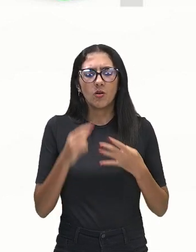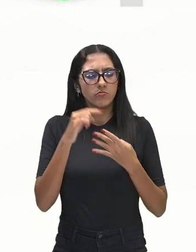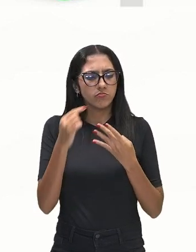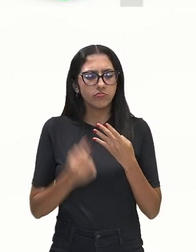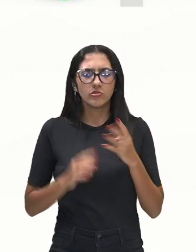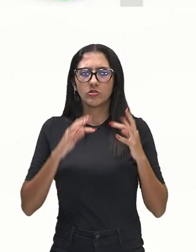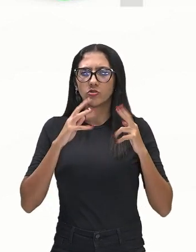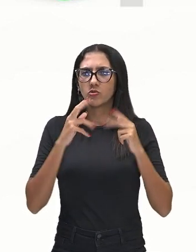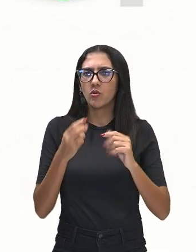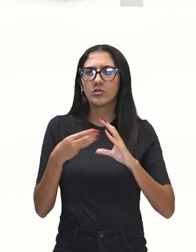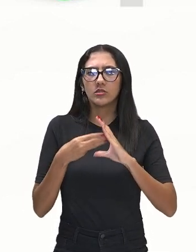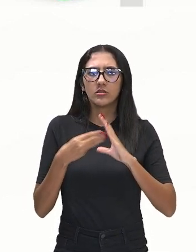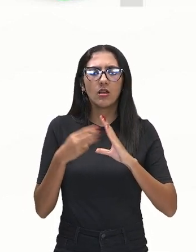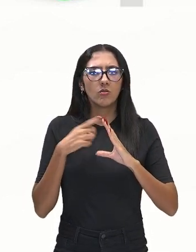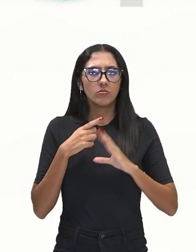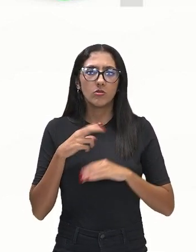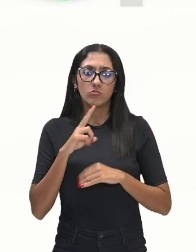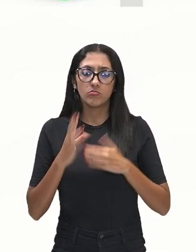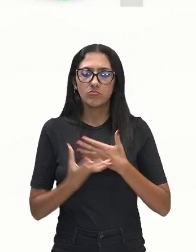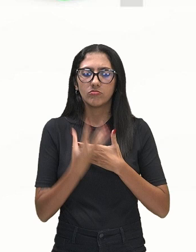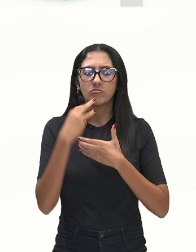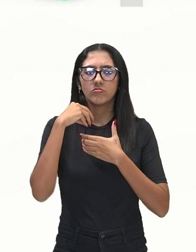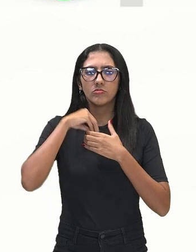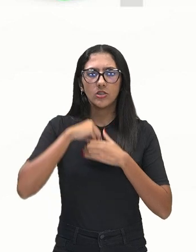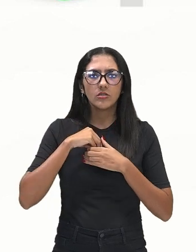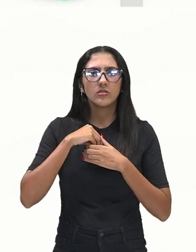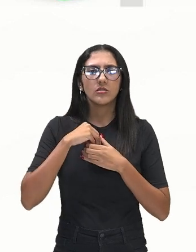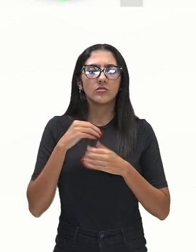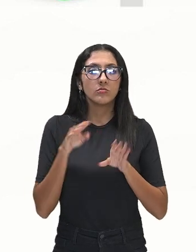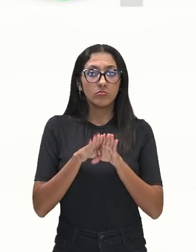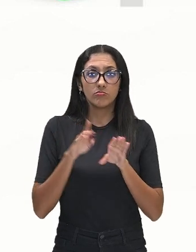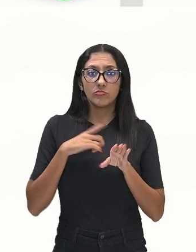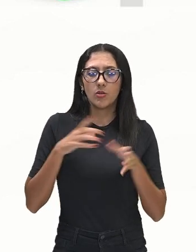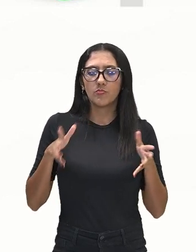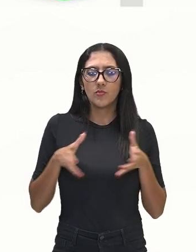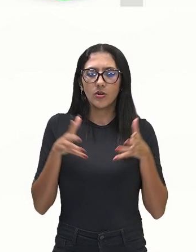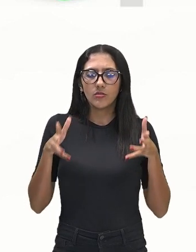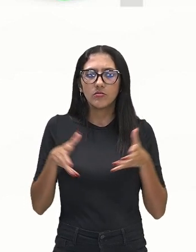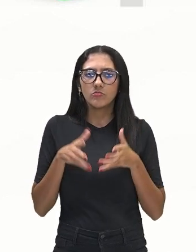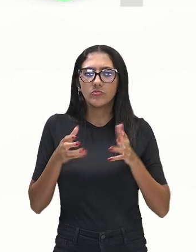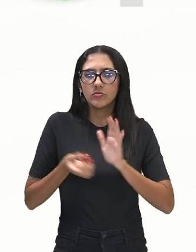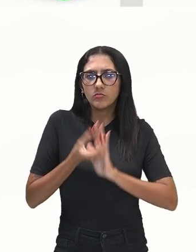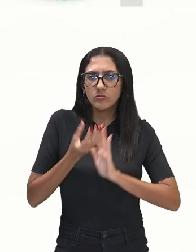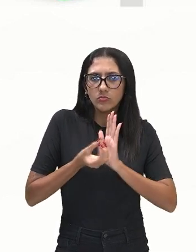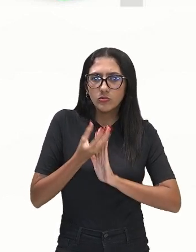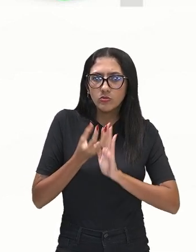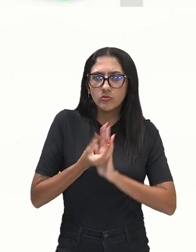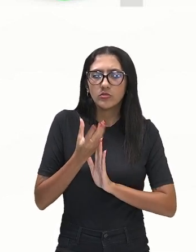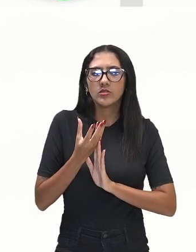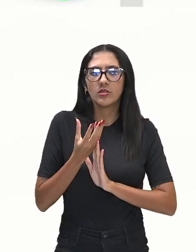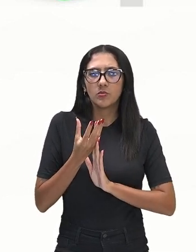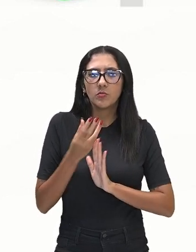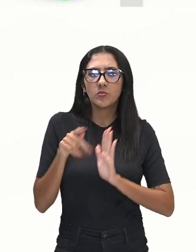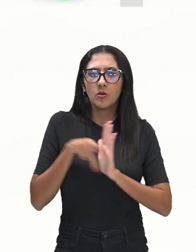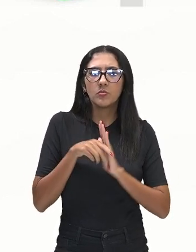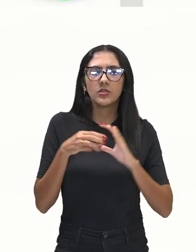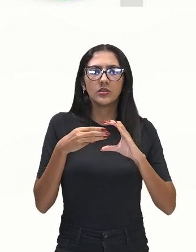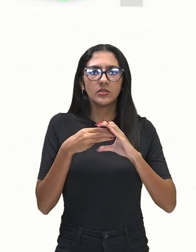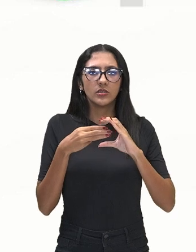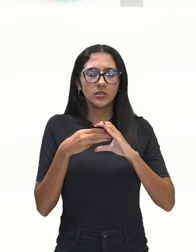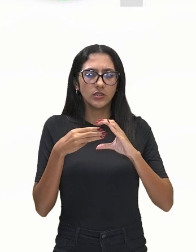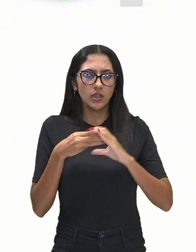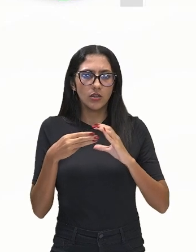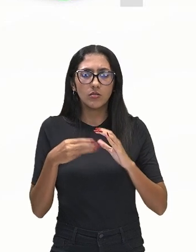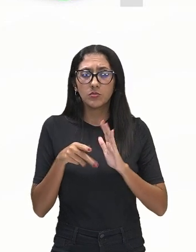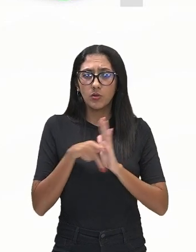elas atuam no organismo e eles vão promover ali a produção de anticorpos, né, e a ativação de